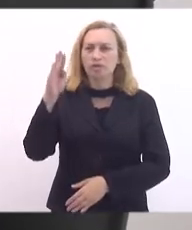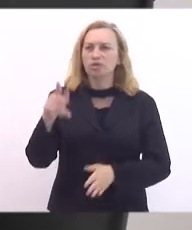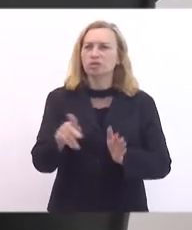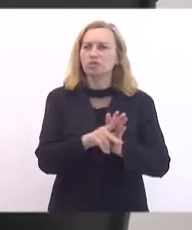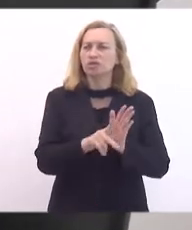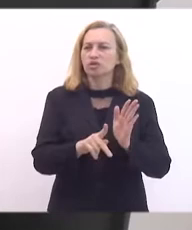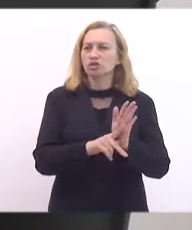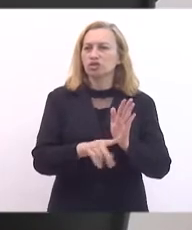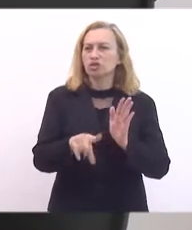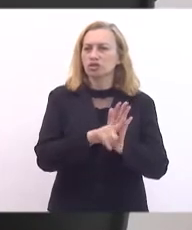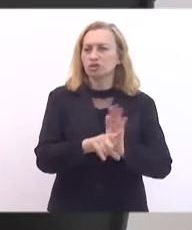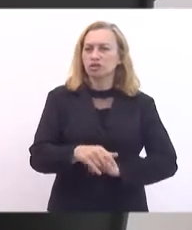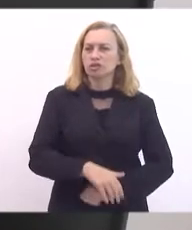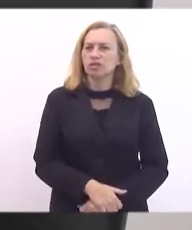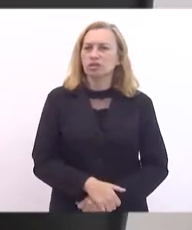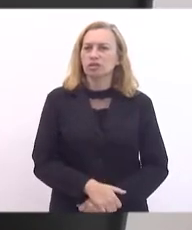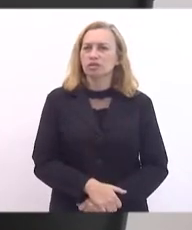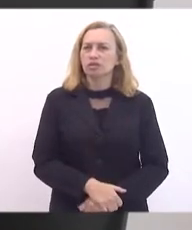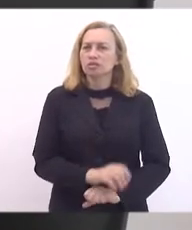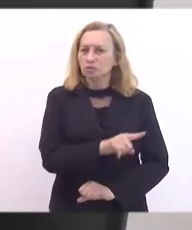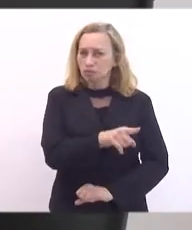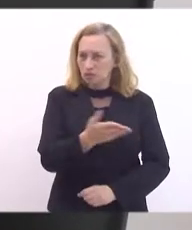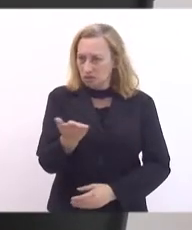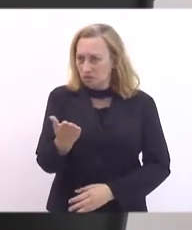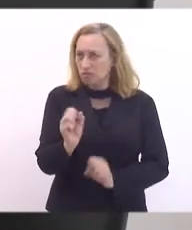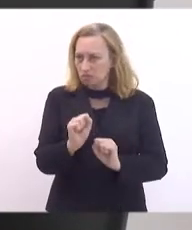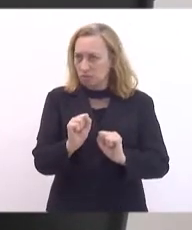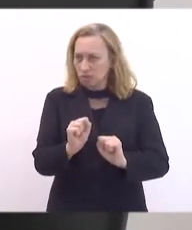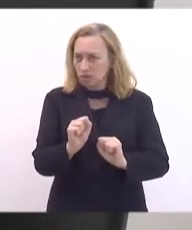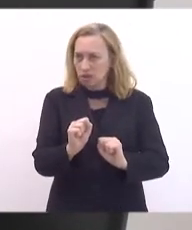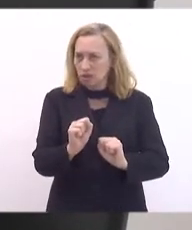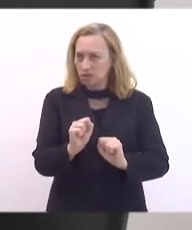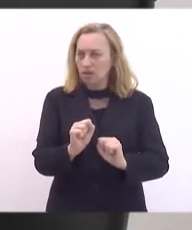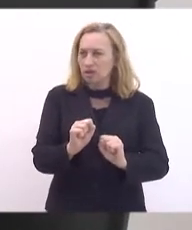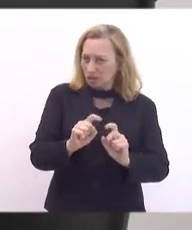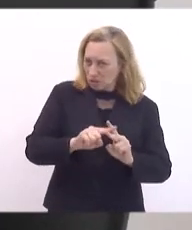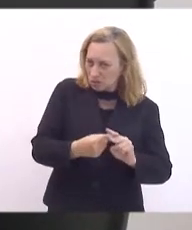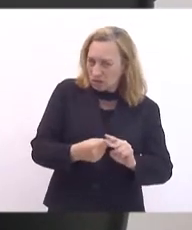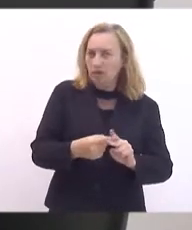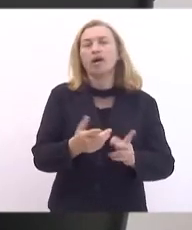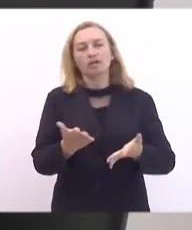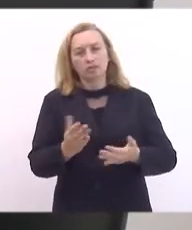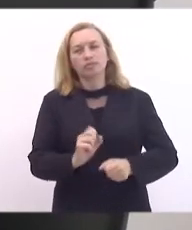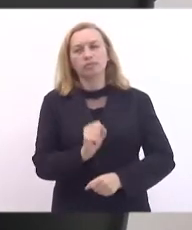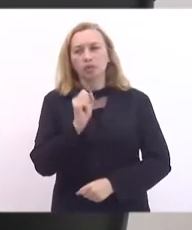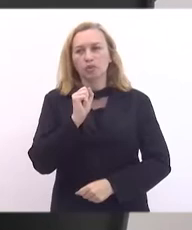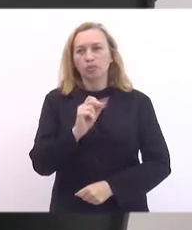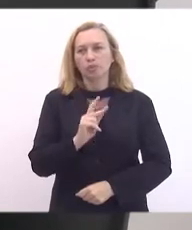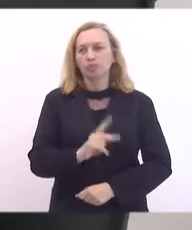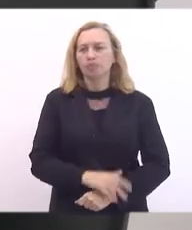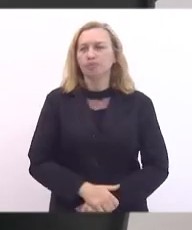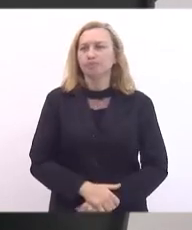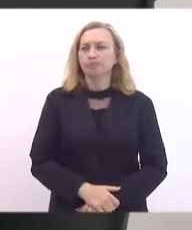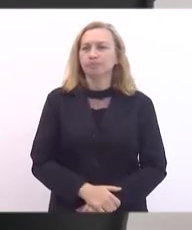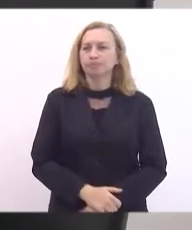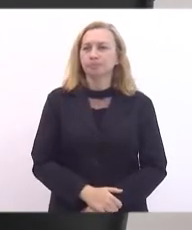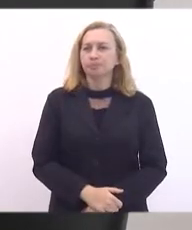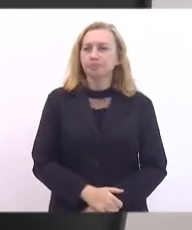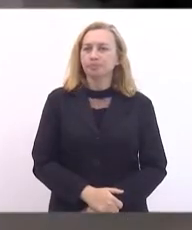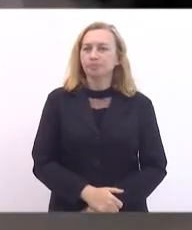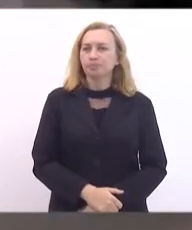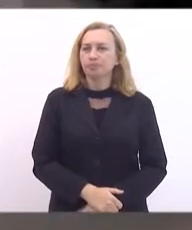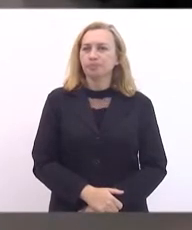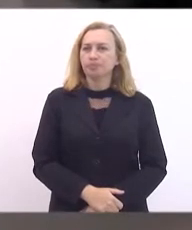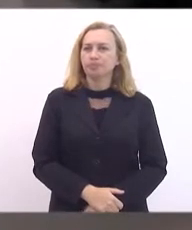projeto de lei quando senhores puder não tá tá ainda tá arrumada e